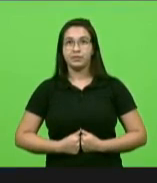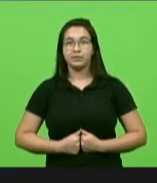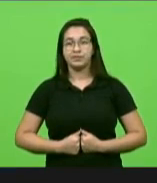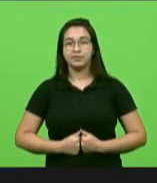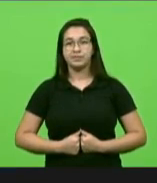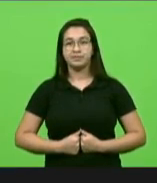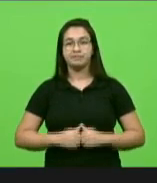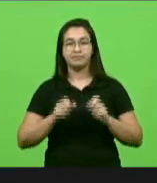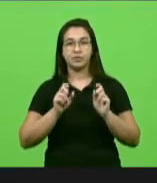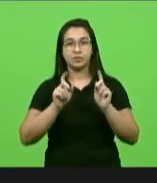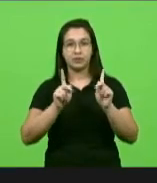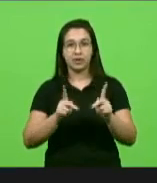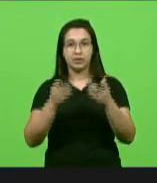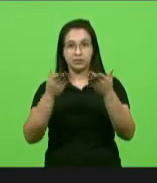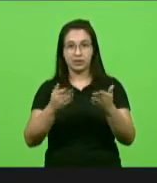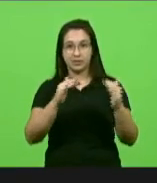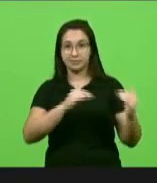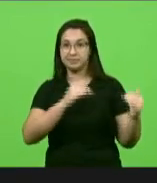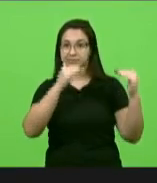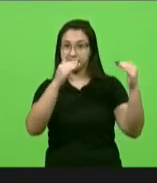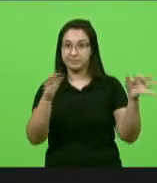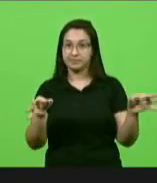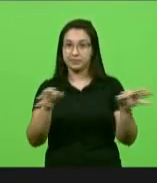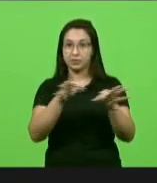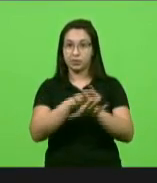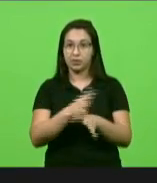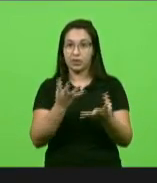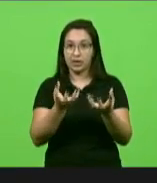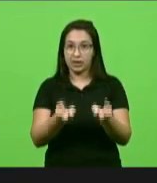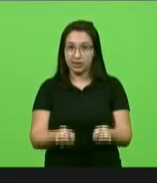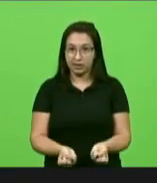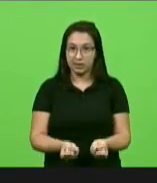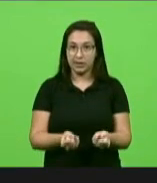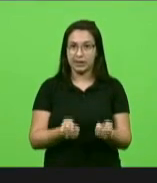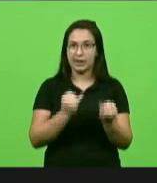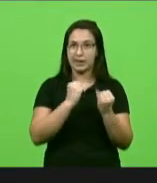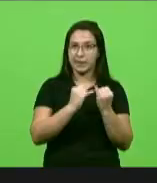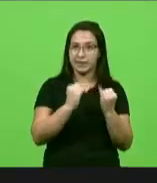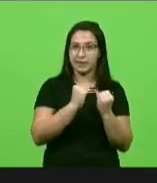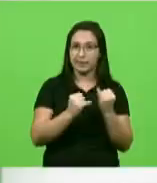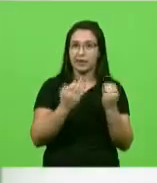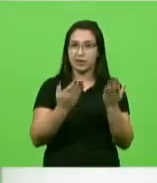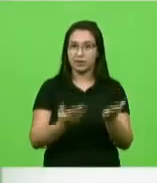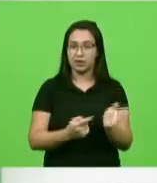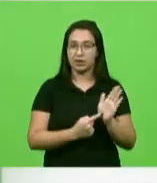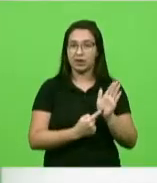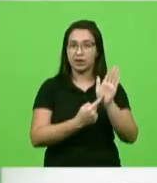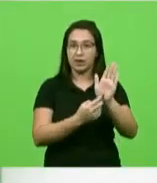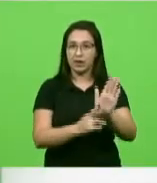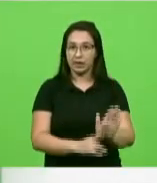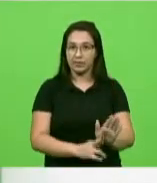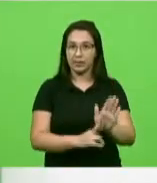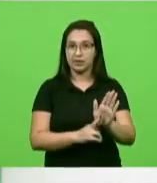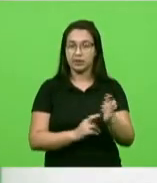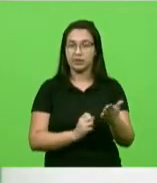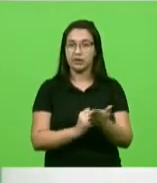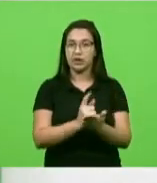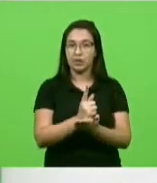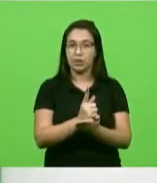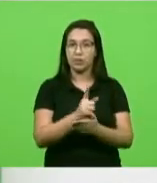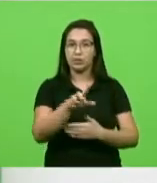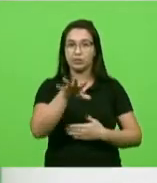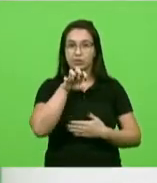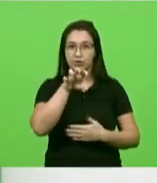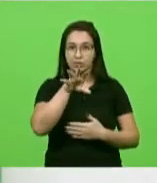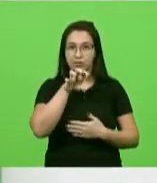Pois não, Vossa Excelência, então, concluiu pelo recebimento parcial da representação em relação à aquisição dos